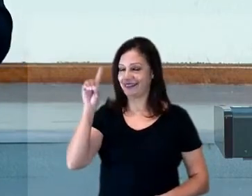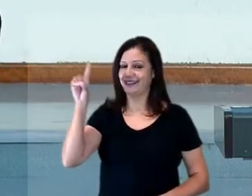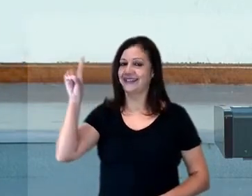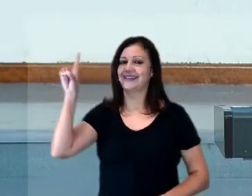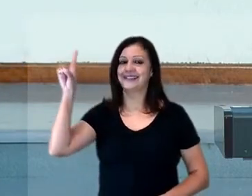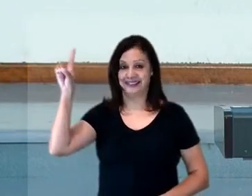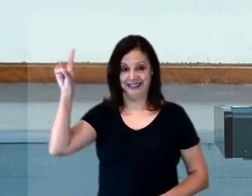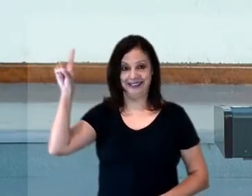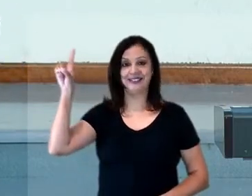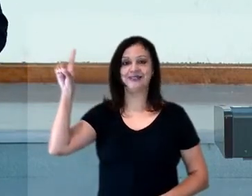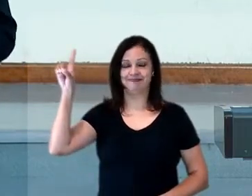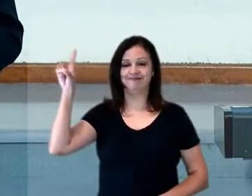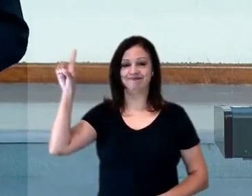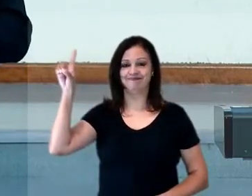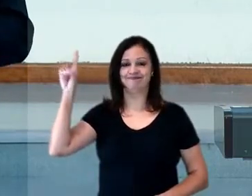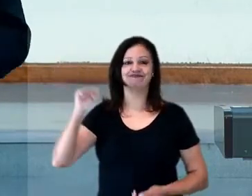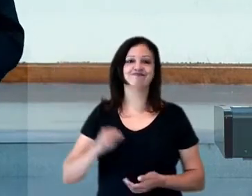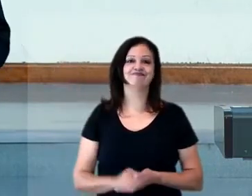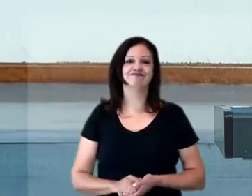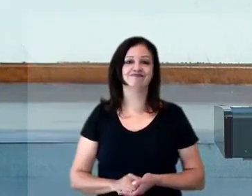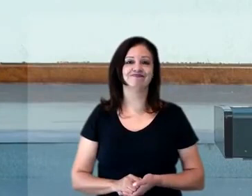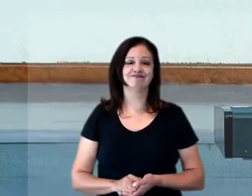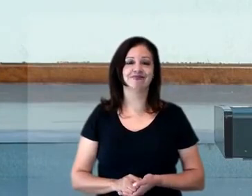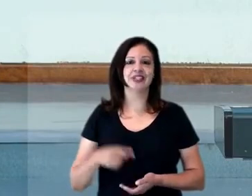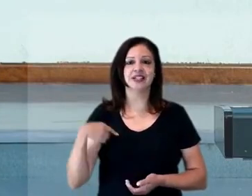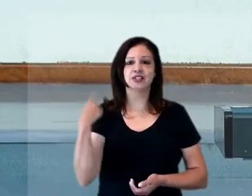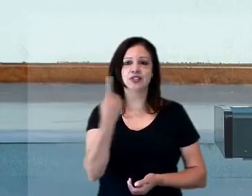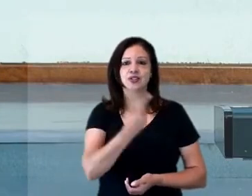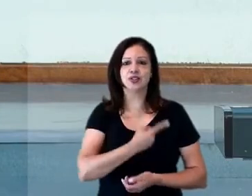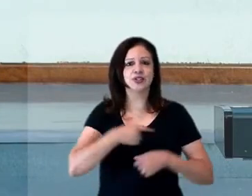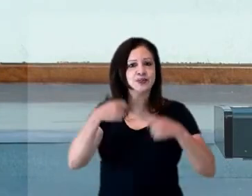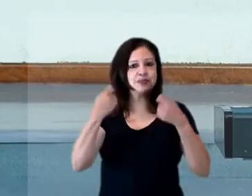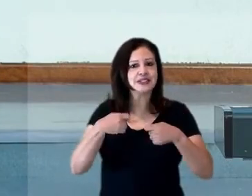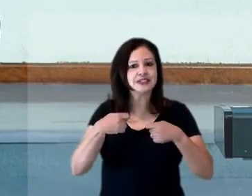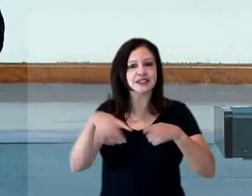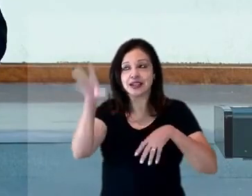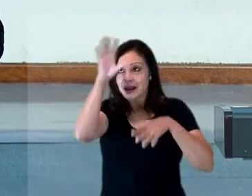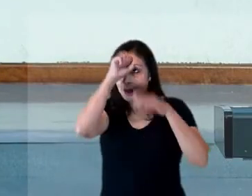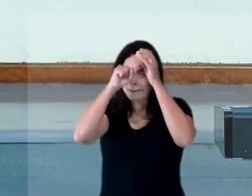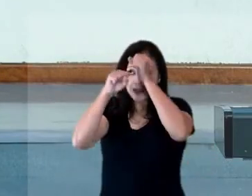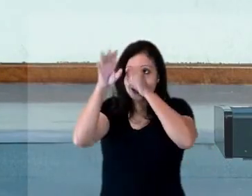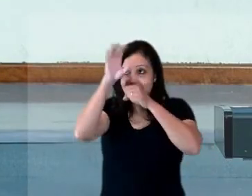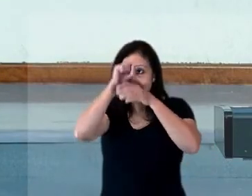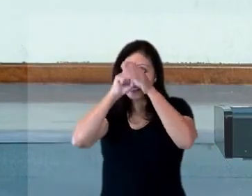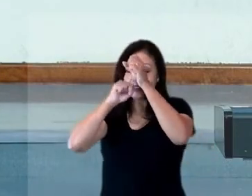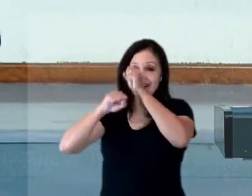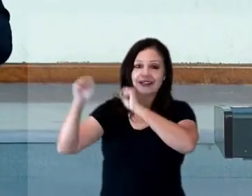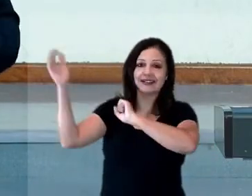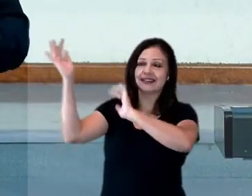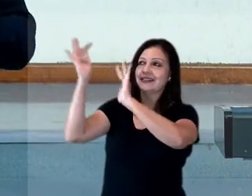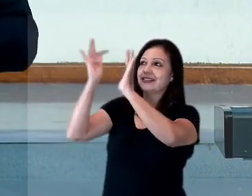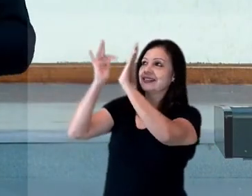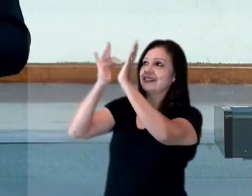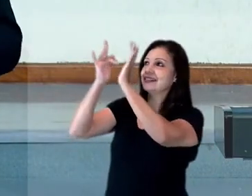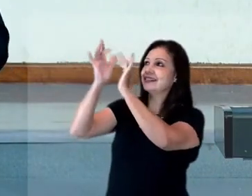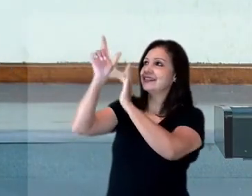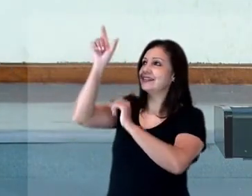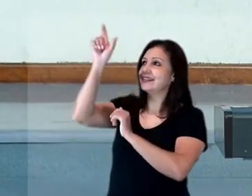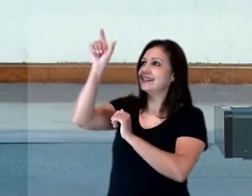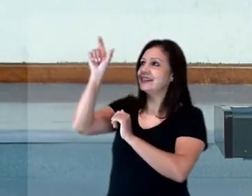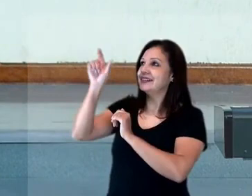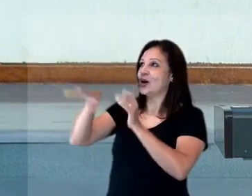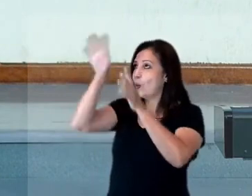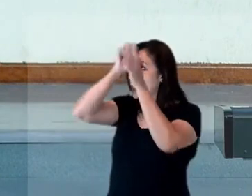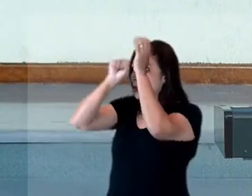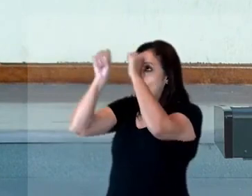Ser discípulo de Jesus é aprender de Jesus e ser o seu imitador. No tempo de Jesus, um discípulo era